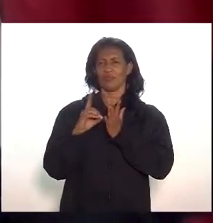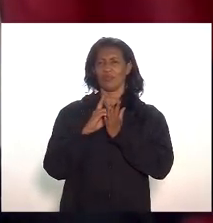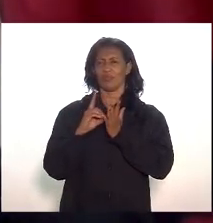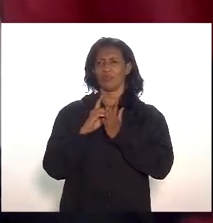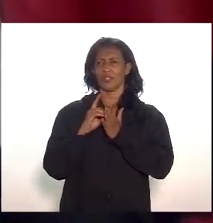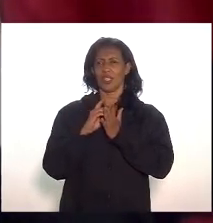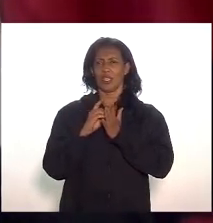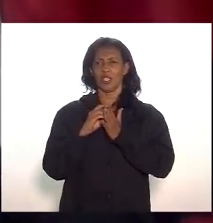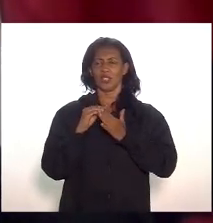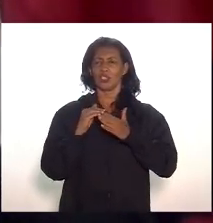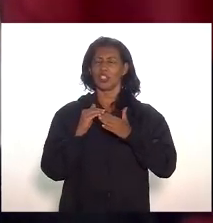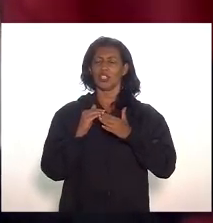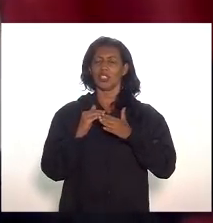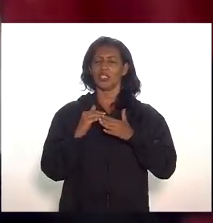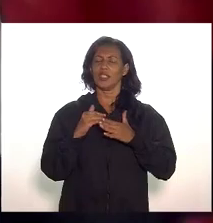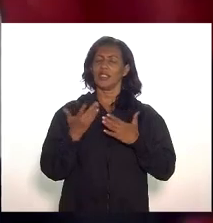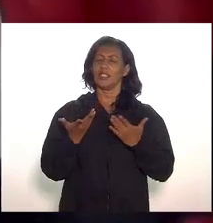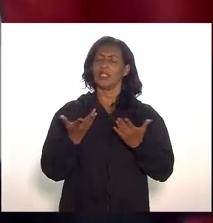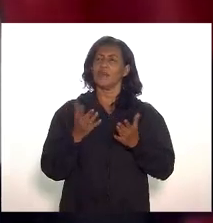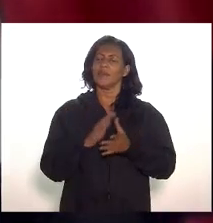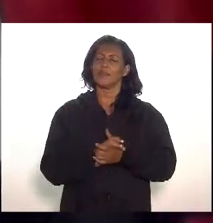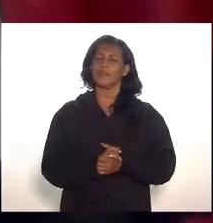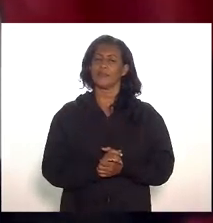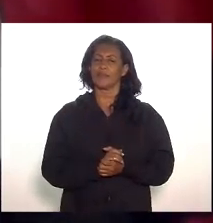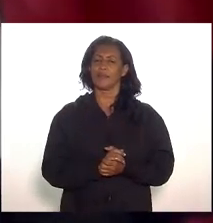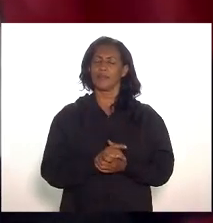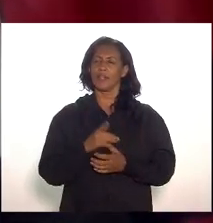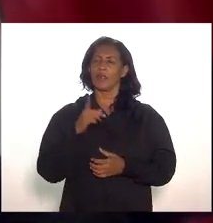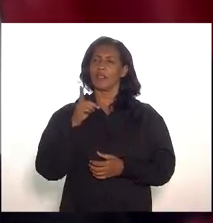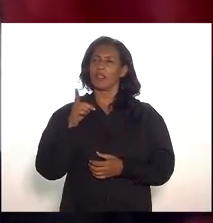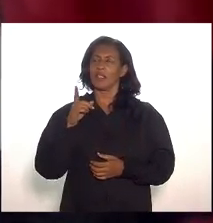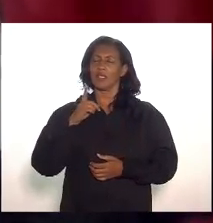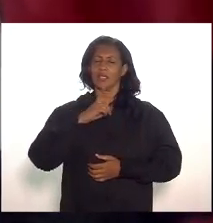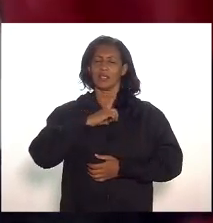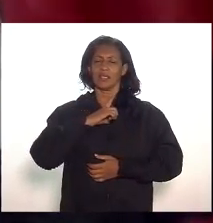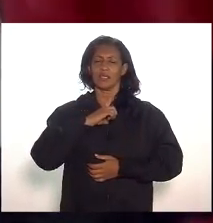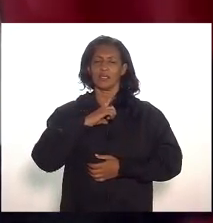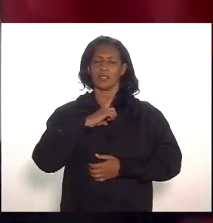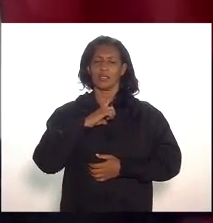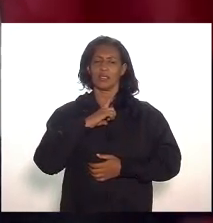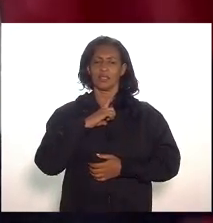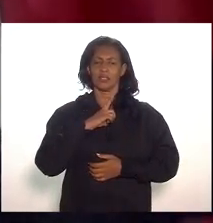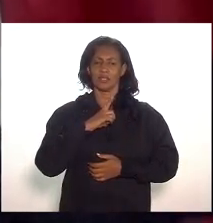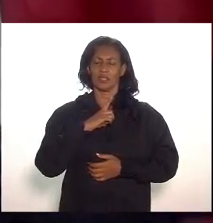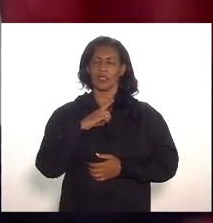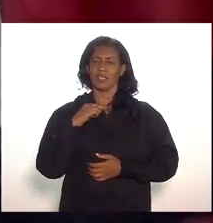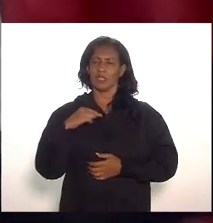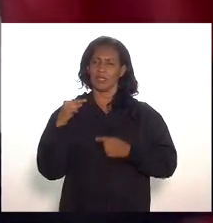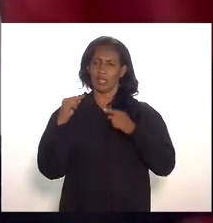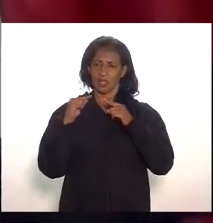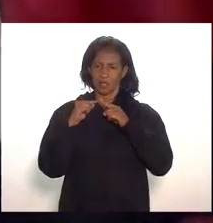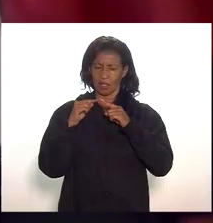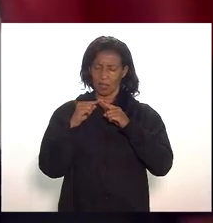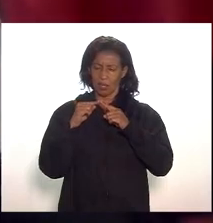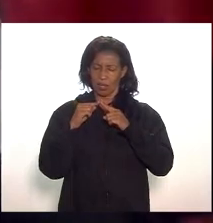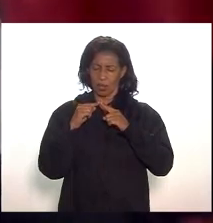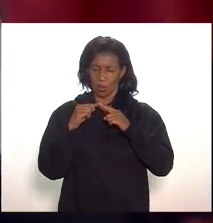processos de licenciamento. Ou seja, você tem a prerrogativa de dizer que seu veículo está de acordo com o diz da